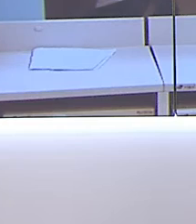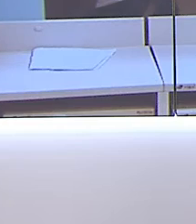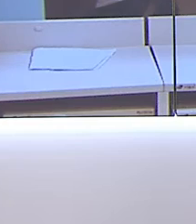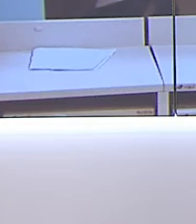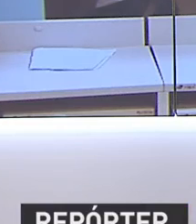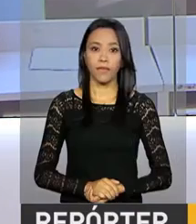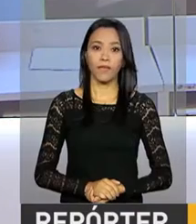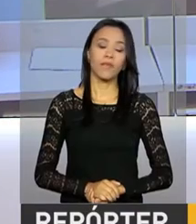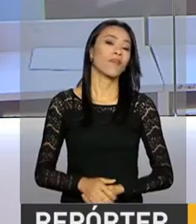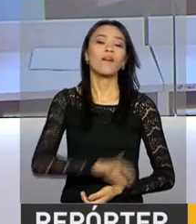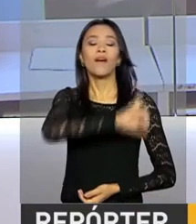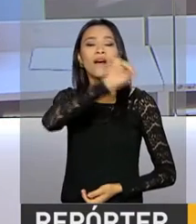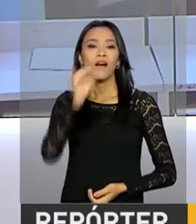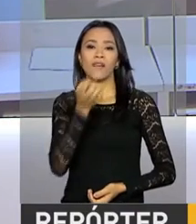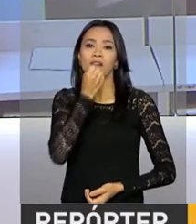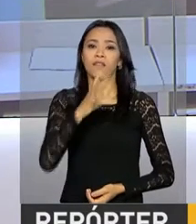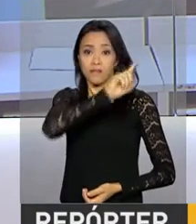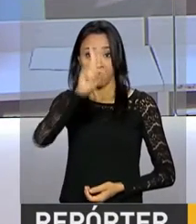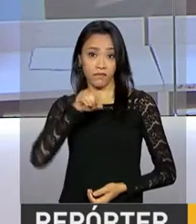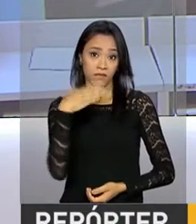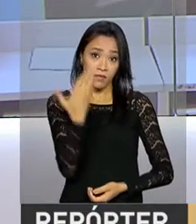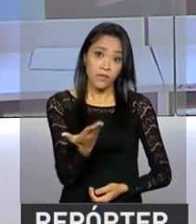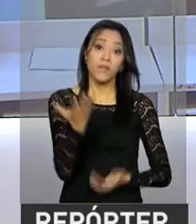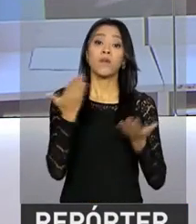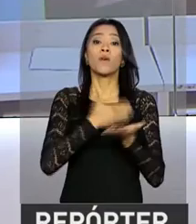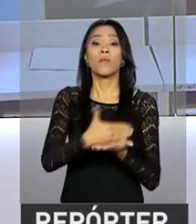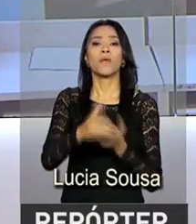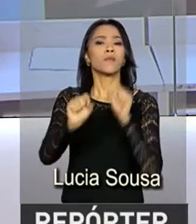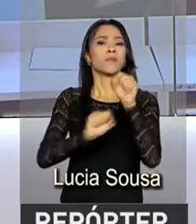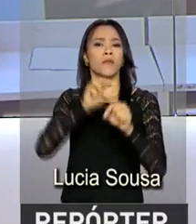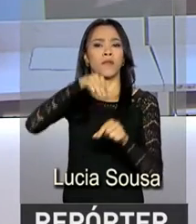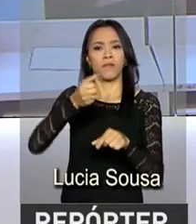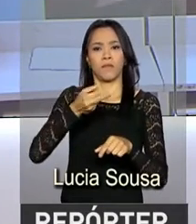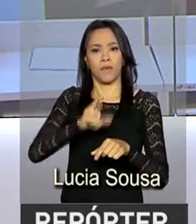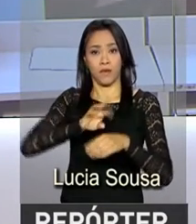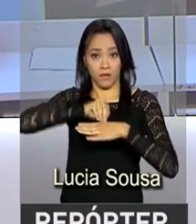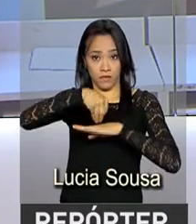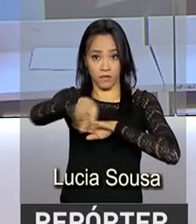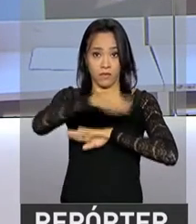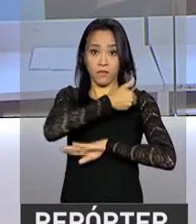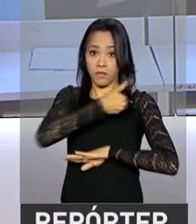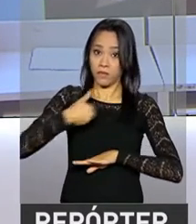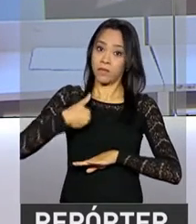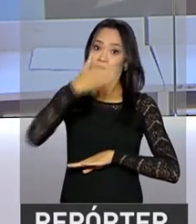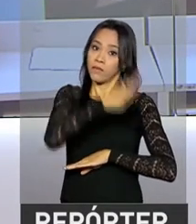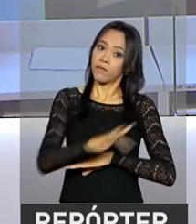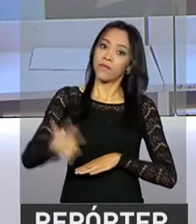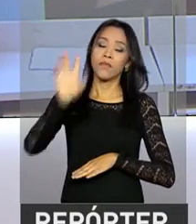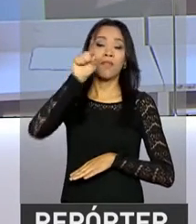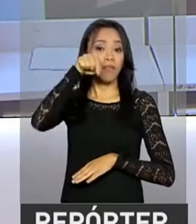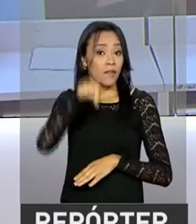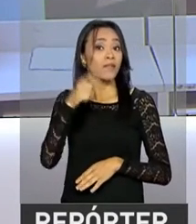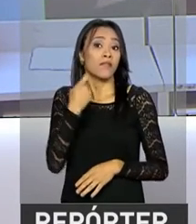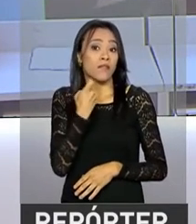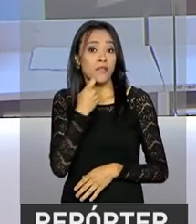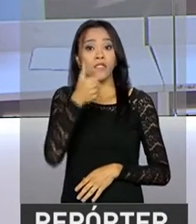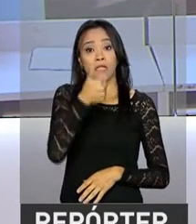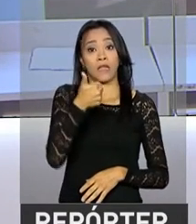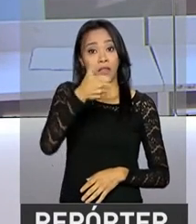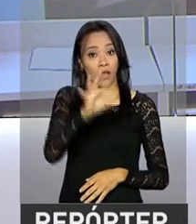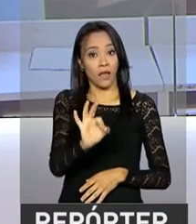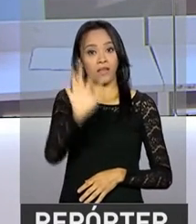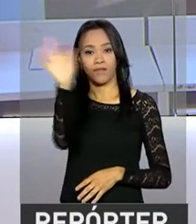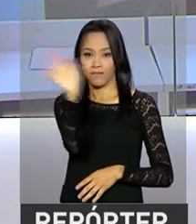olá bom dia pra você começa agora o repórter ele br com as notícias do governo federal desta sexta feira